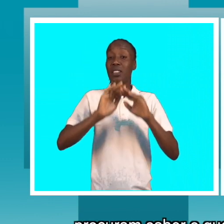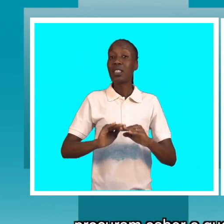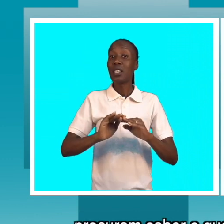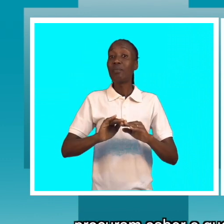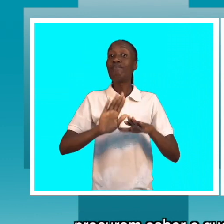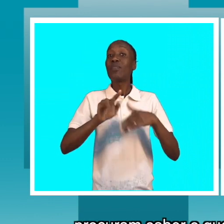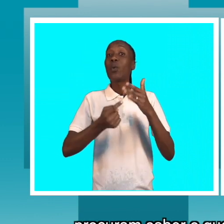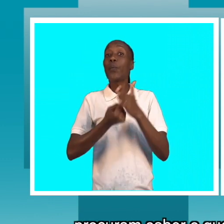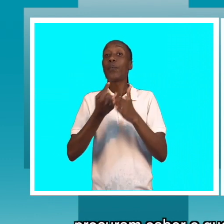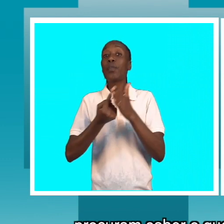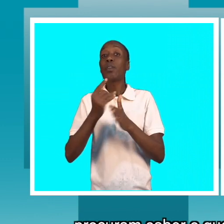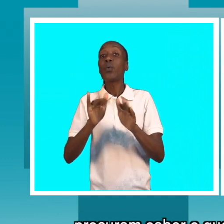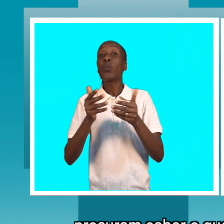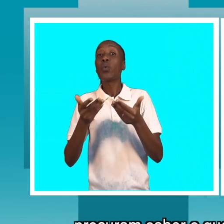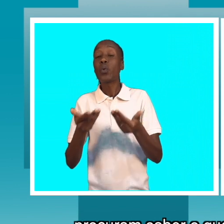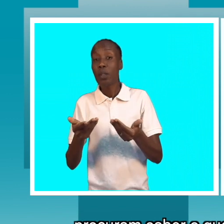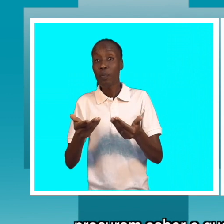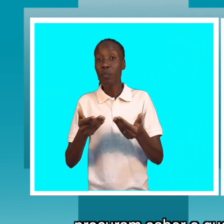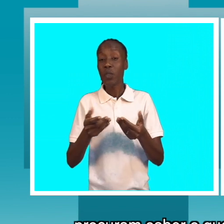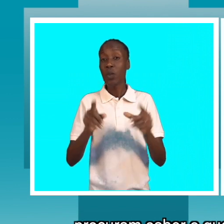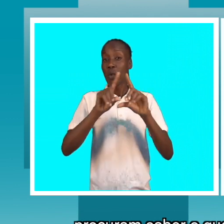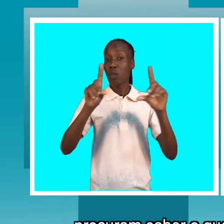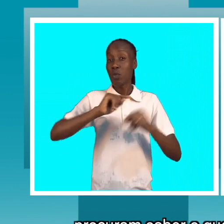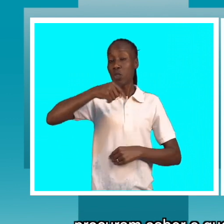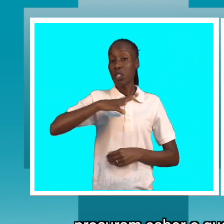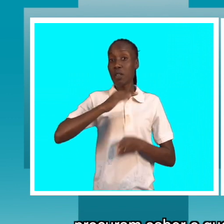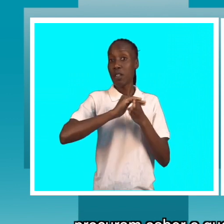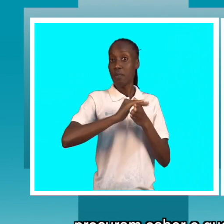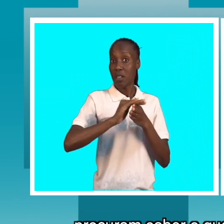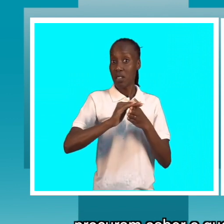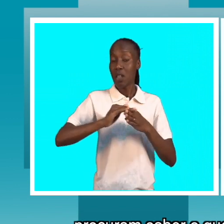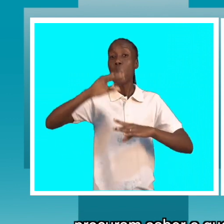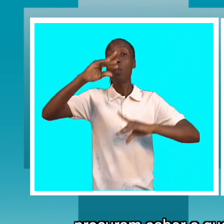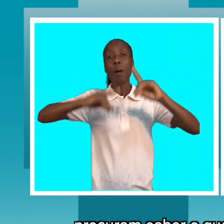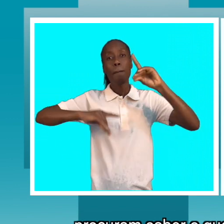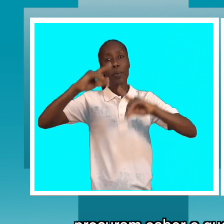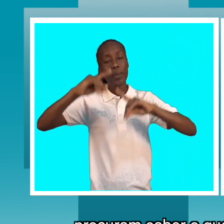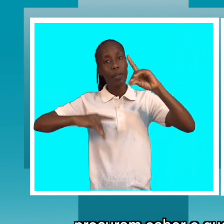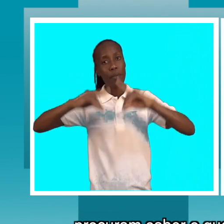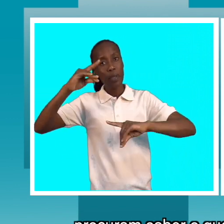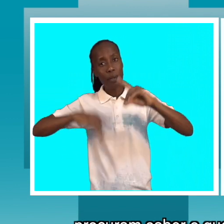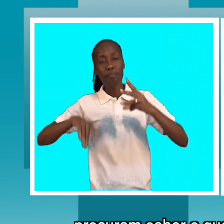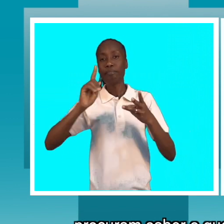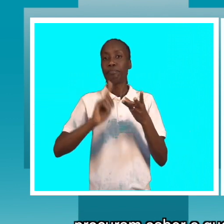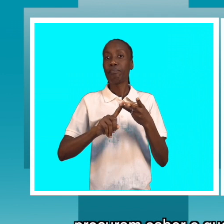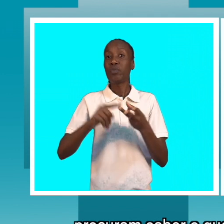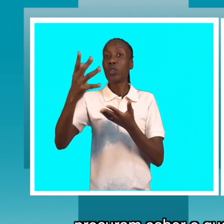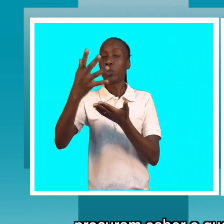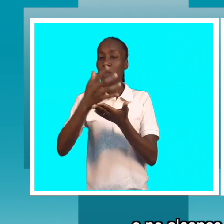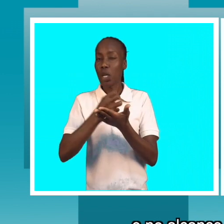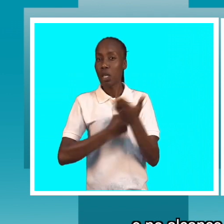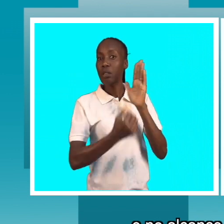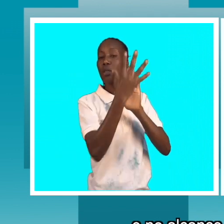procuram saber o que está por trás de algumas lacunas que nós temos na implementação das nossas políticas